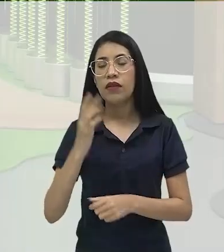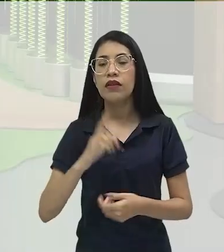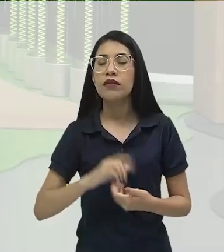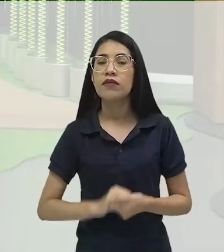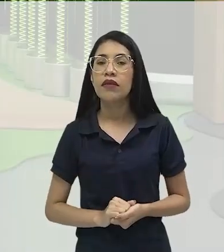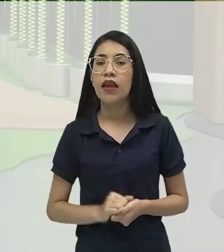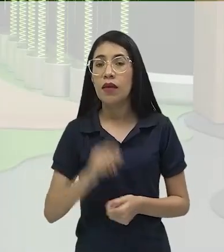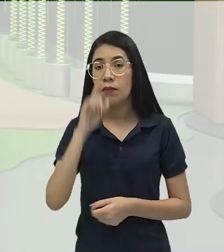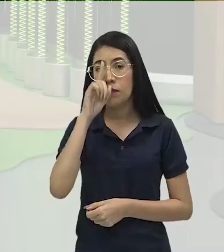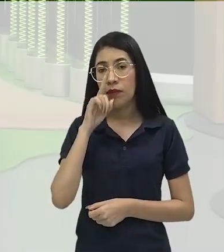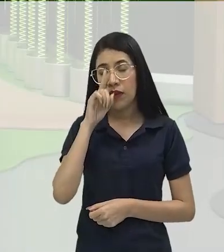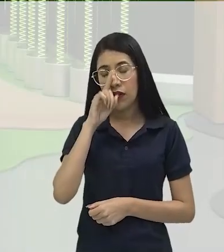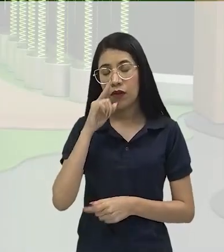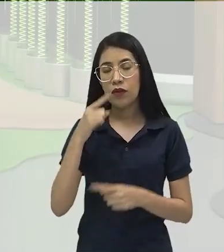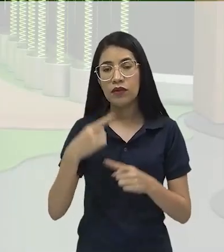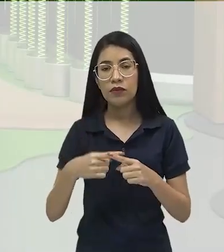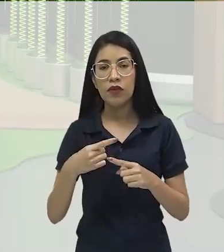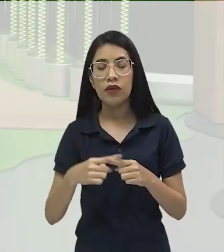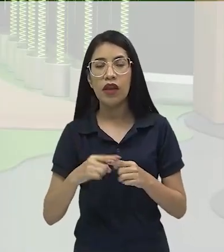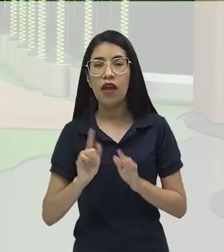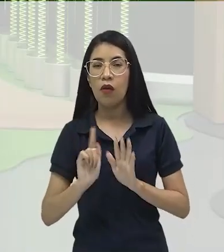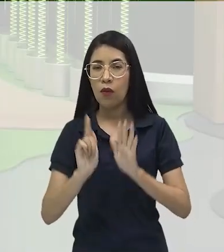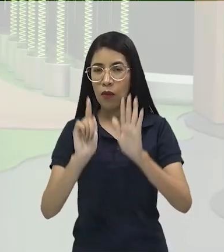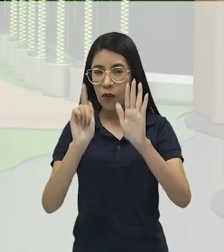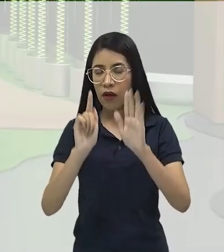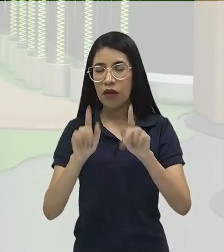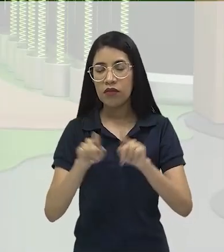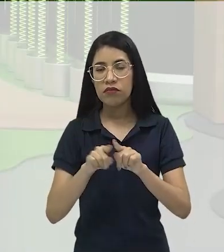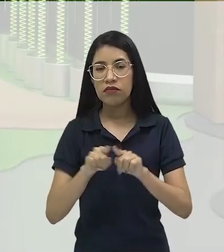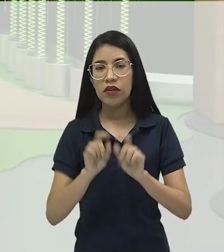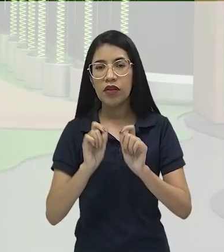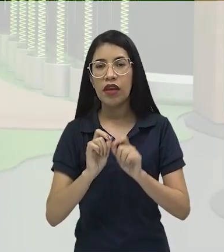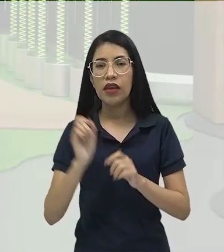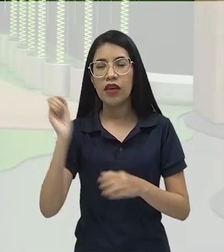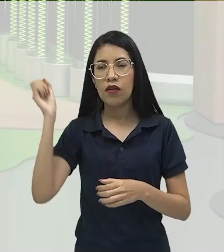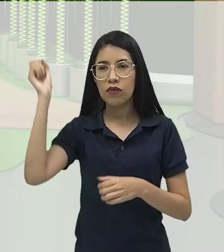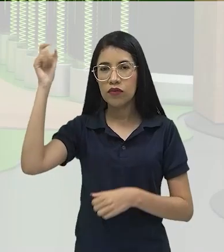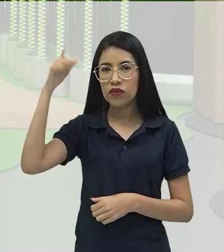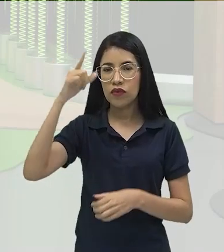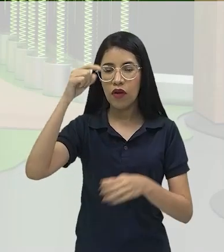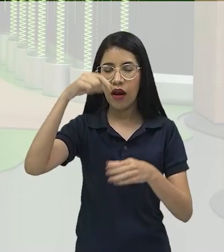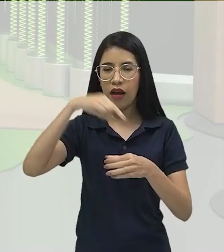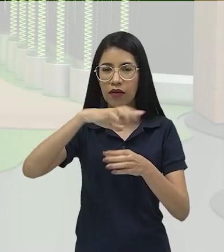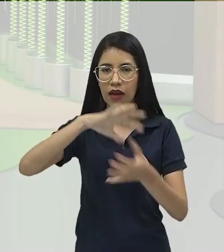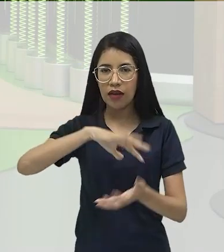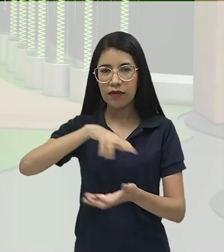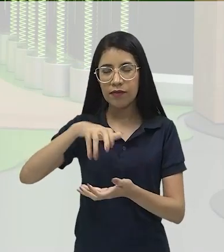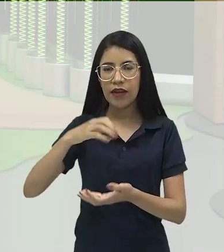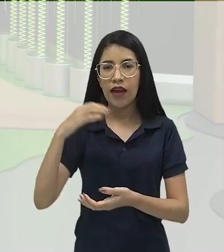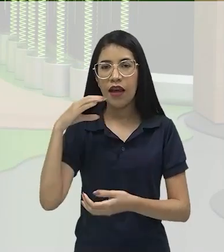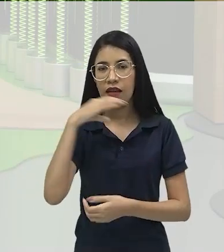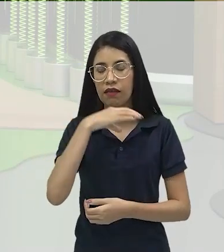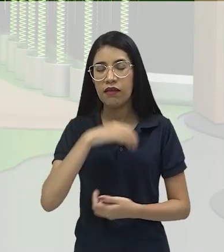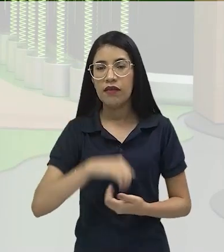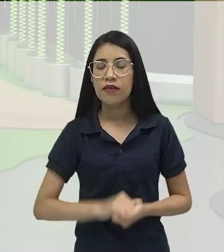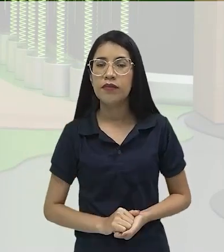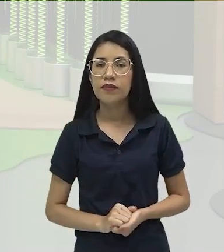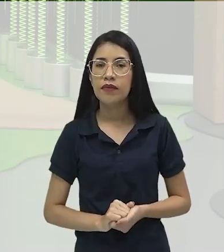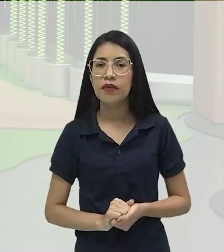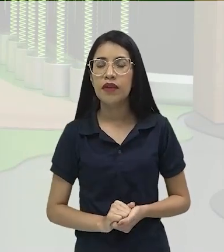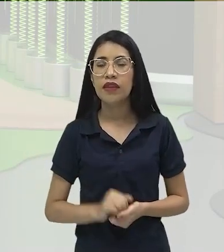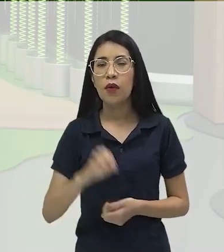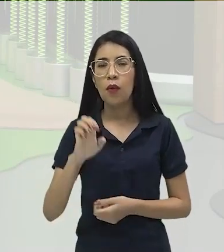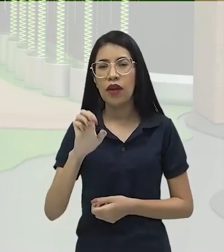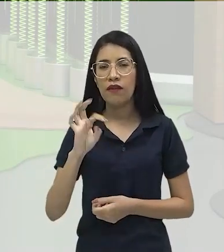um vilão, porque ele é um dos gases que a gente chama do efeito estufa. E eu estou falando aqui de efeito